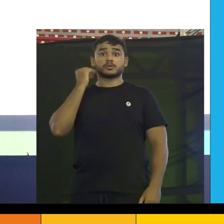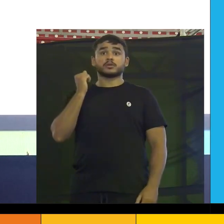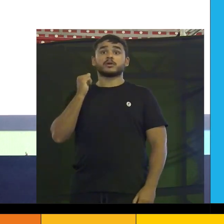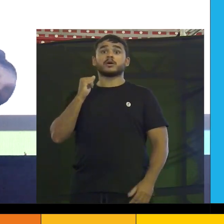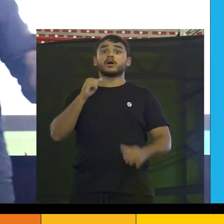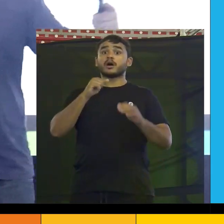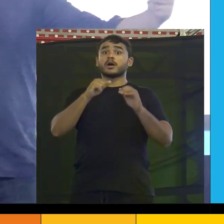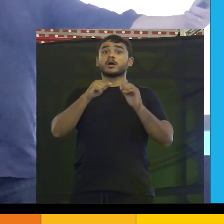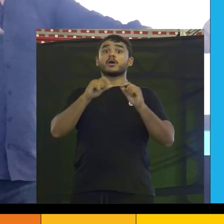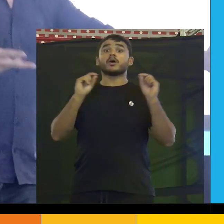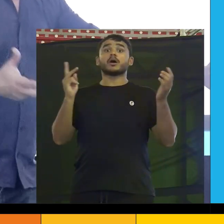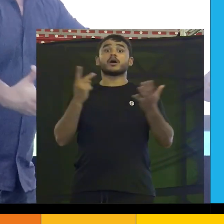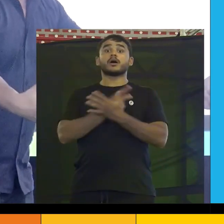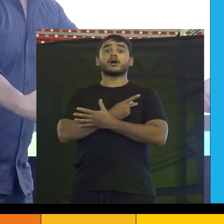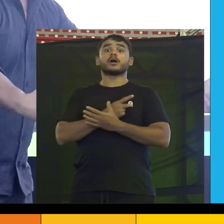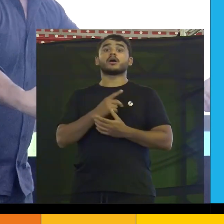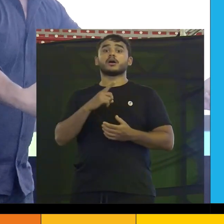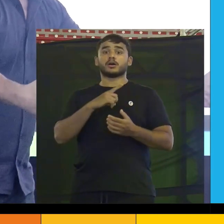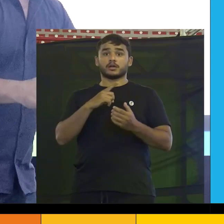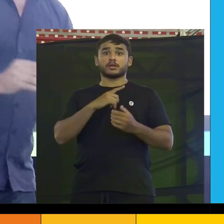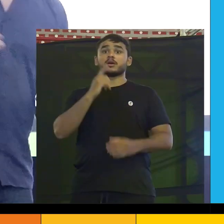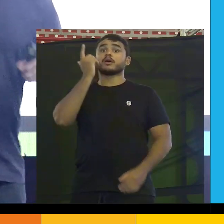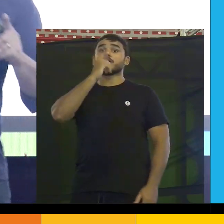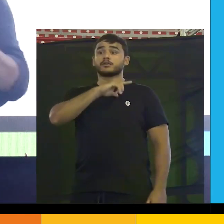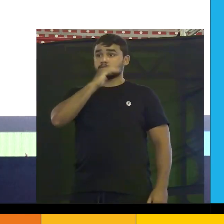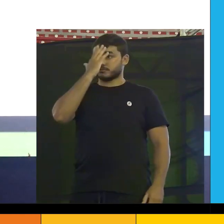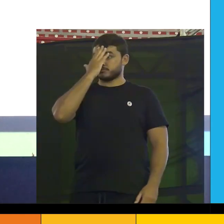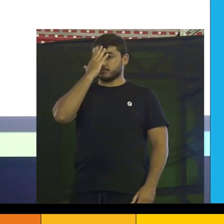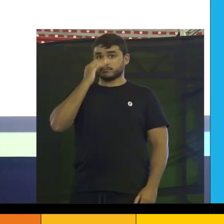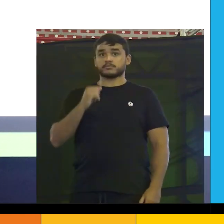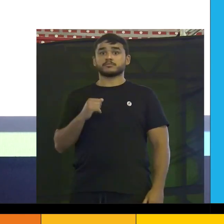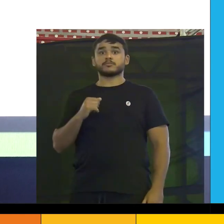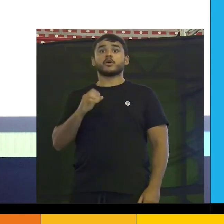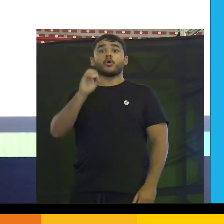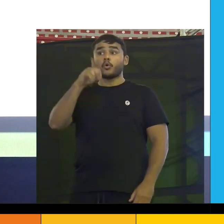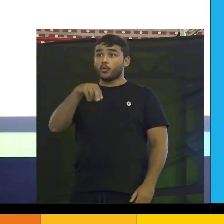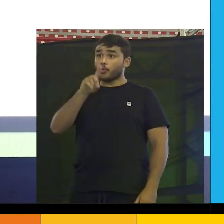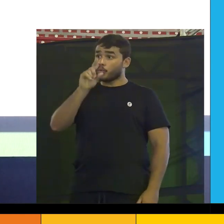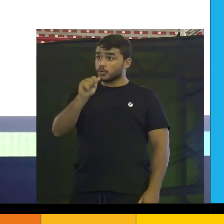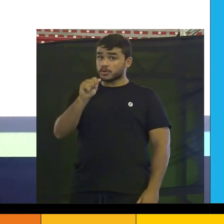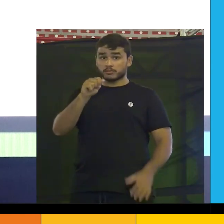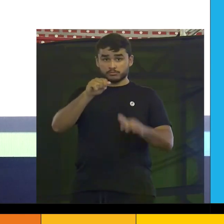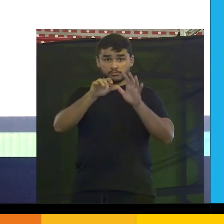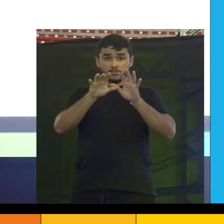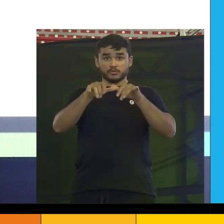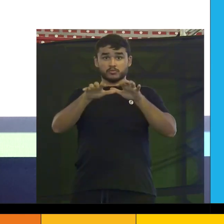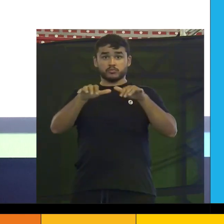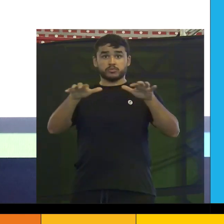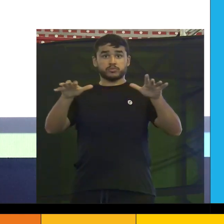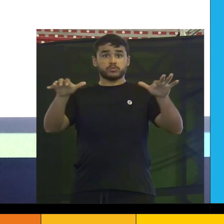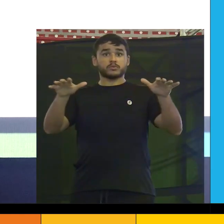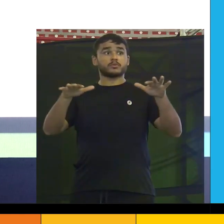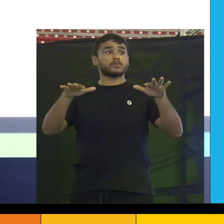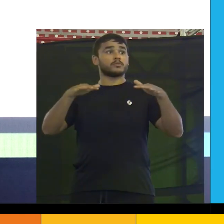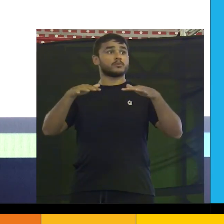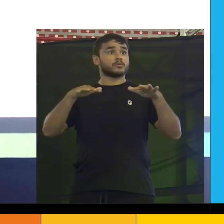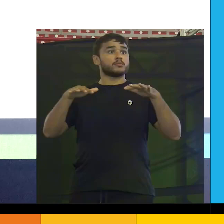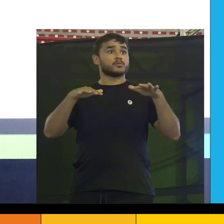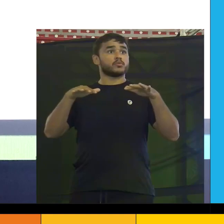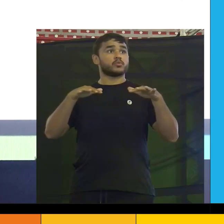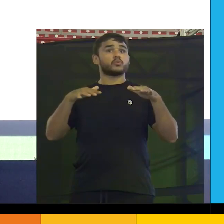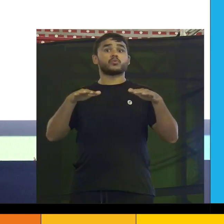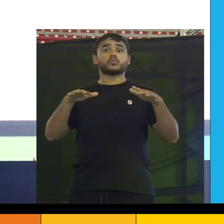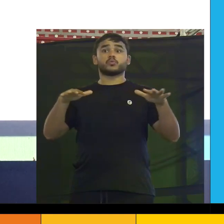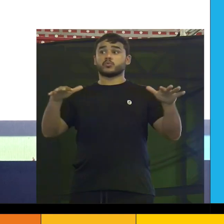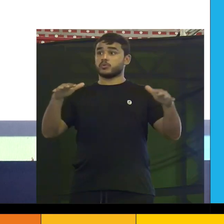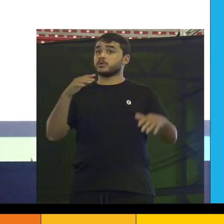onda, poderia chegar nesse sistema. Perfeito. Se a vibração da onda for